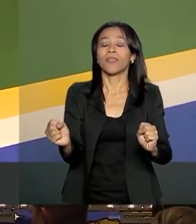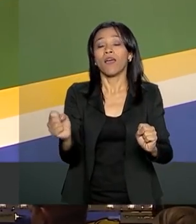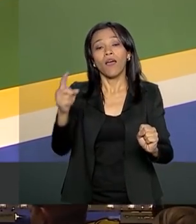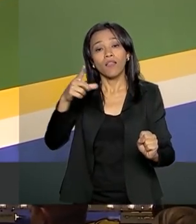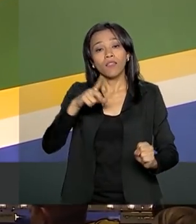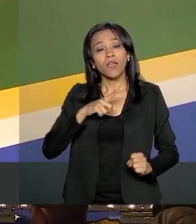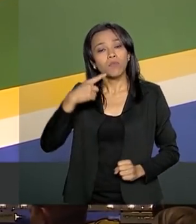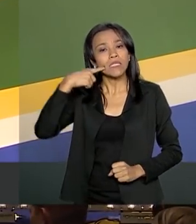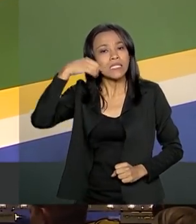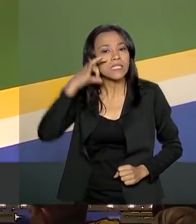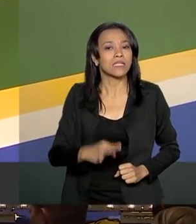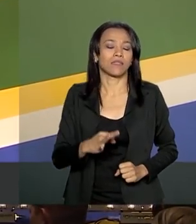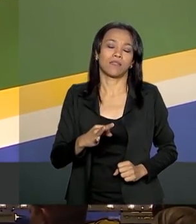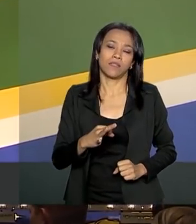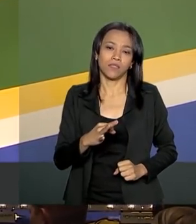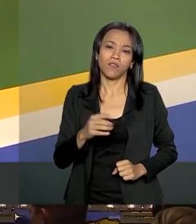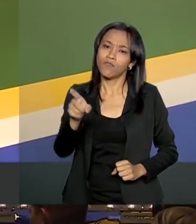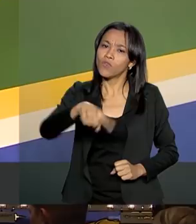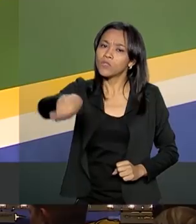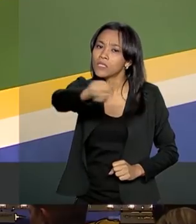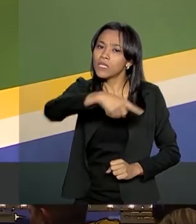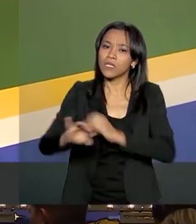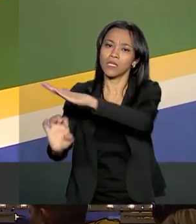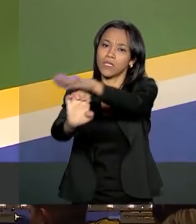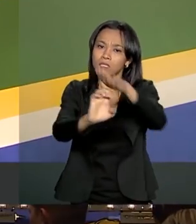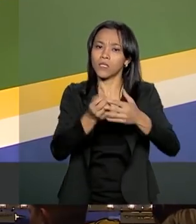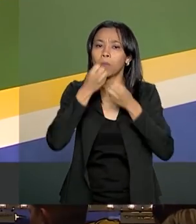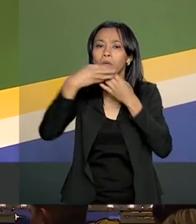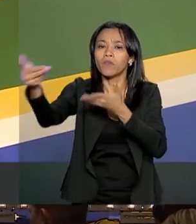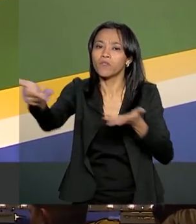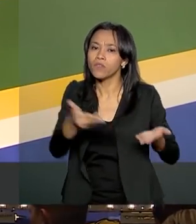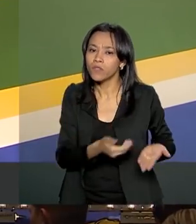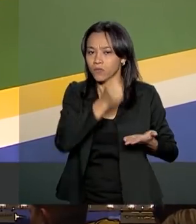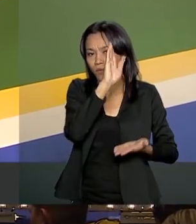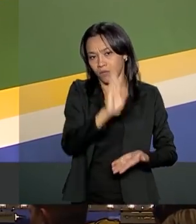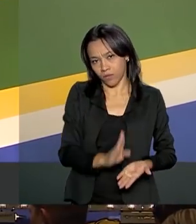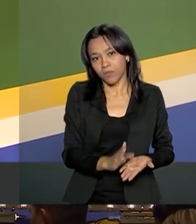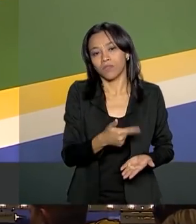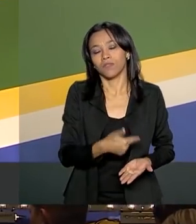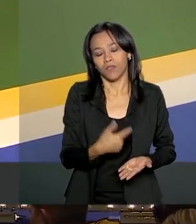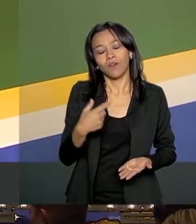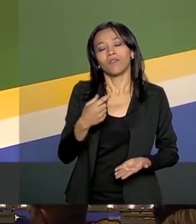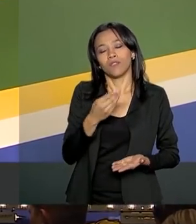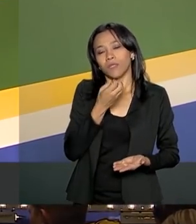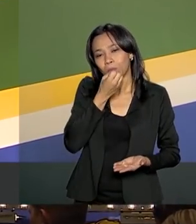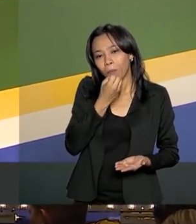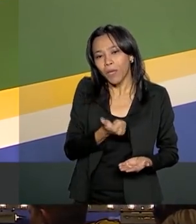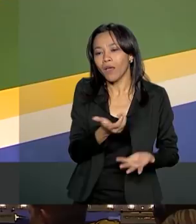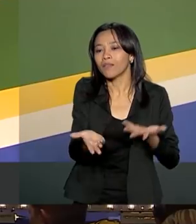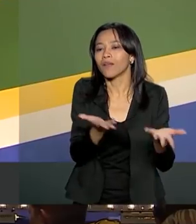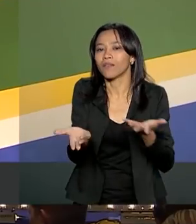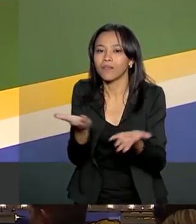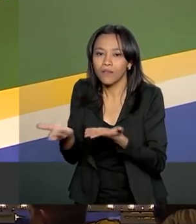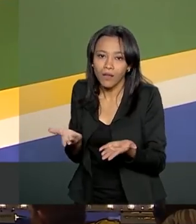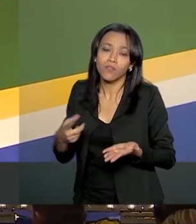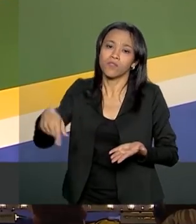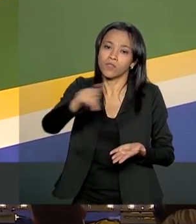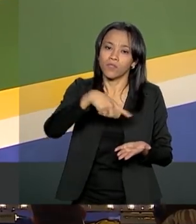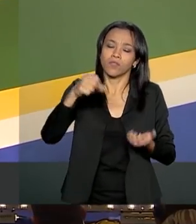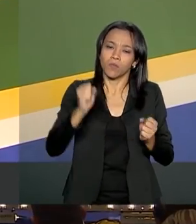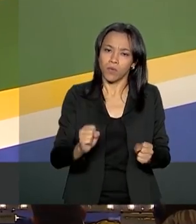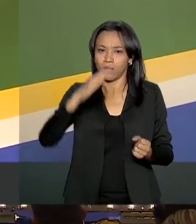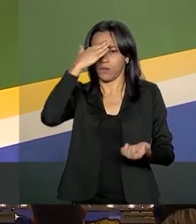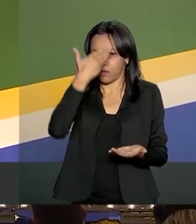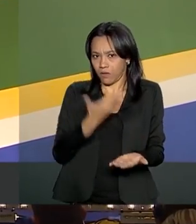que serão bem acolhidos, serão bem tratados e que poderão confiar